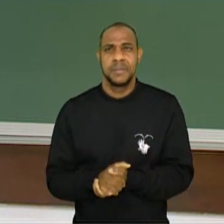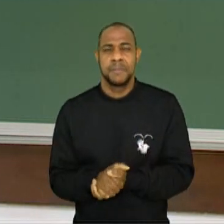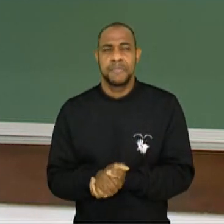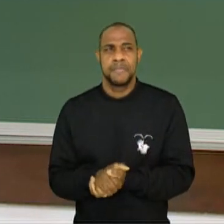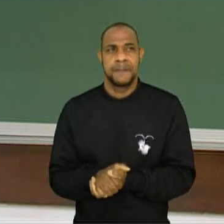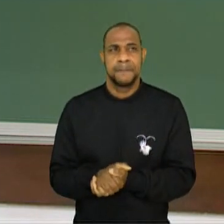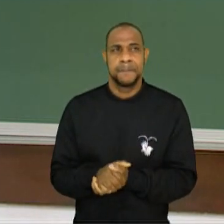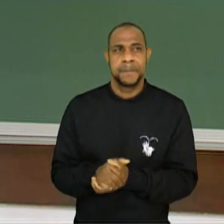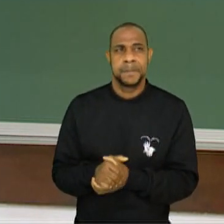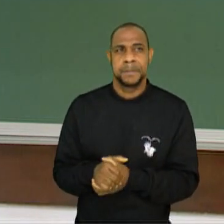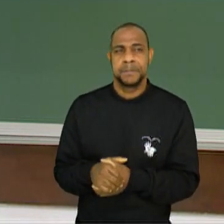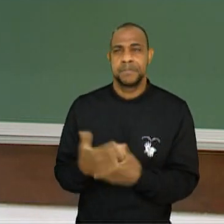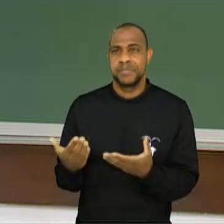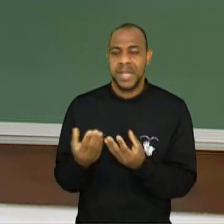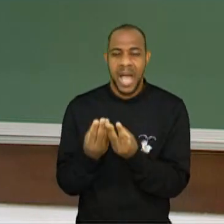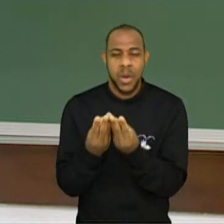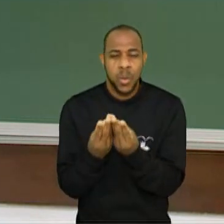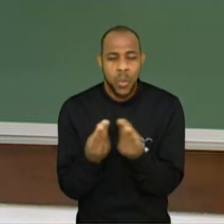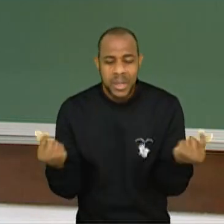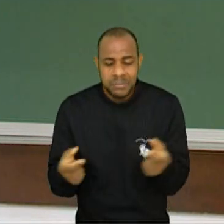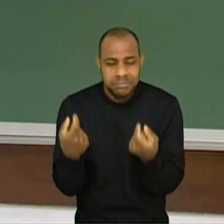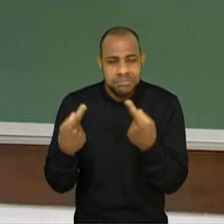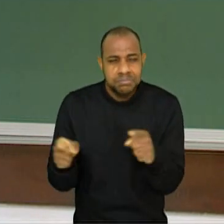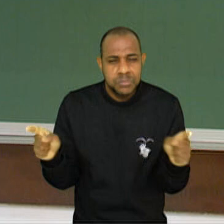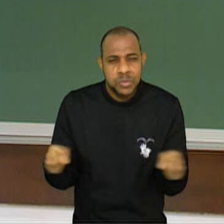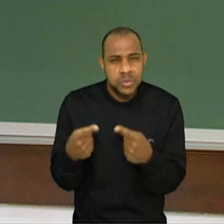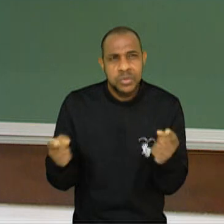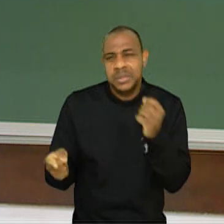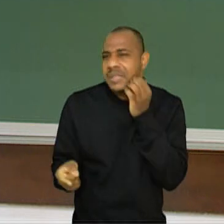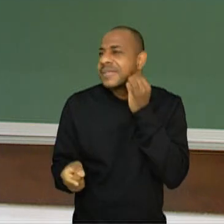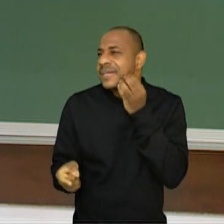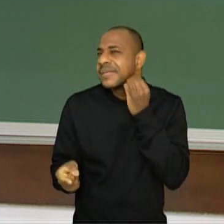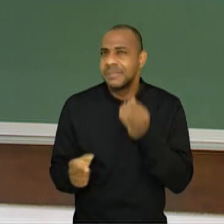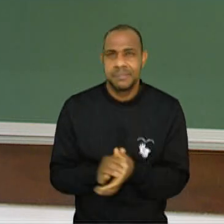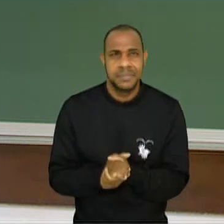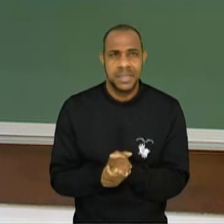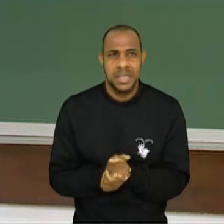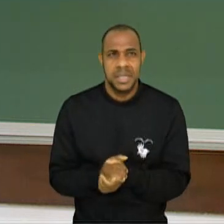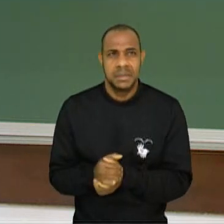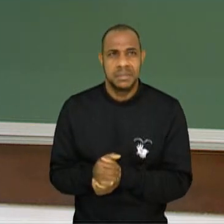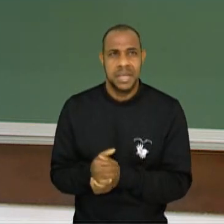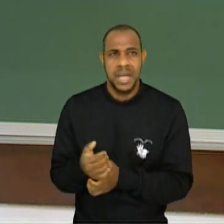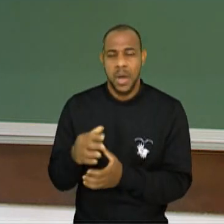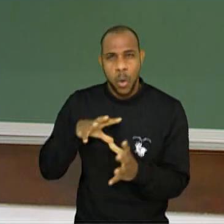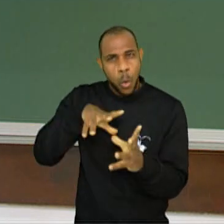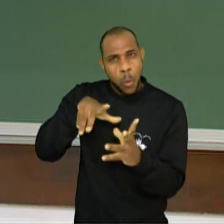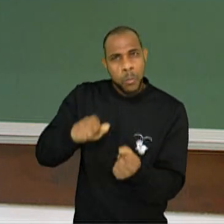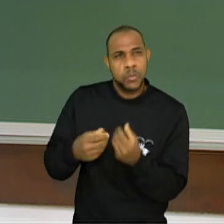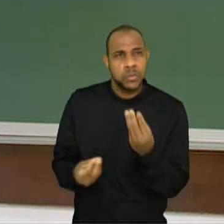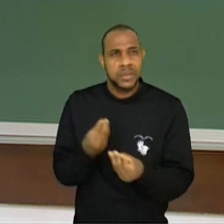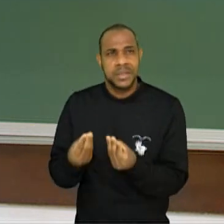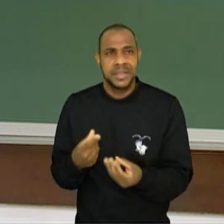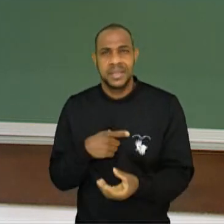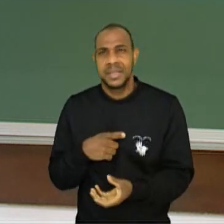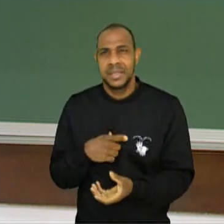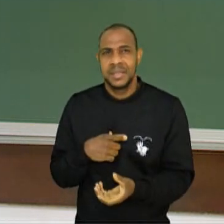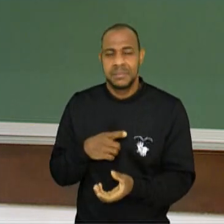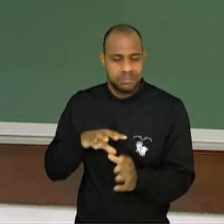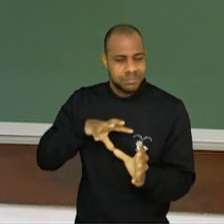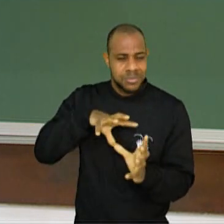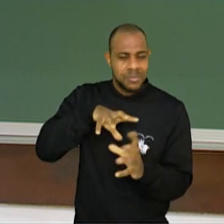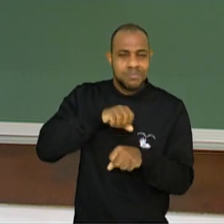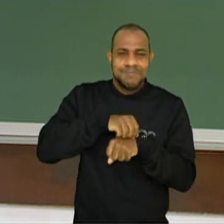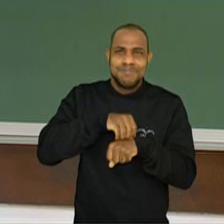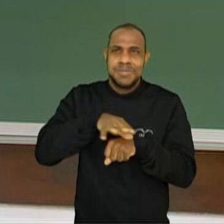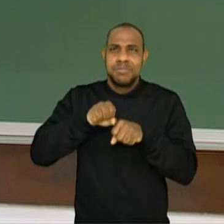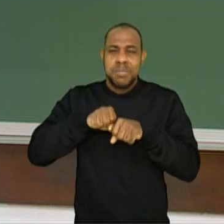amador. A qualidade musical da bossa conquistou o mundo. Realmente uma música feita no Rio de Janeiro, ali,